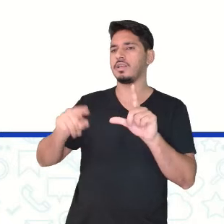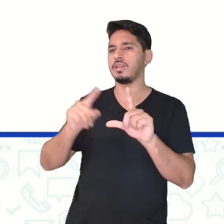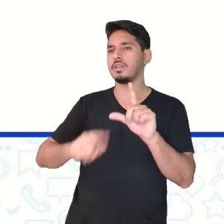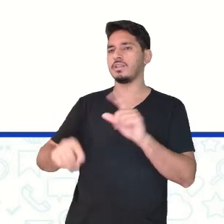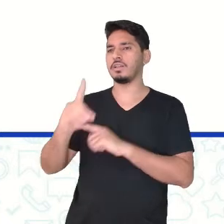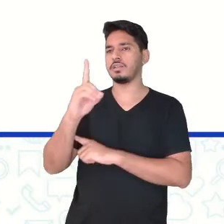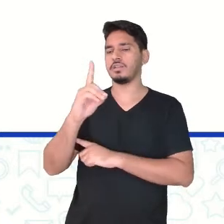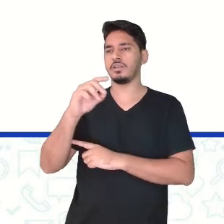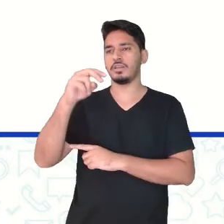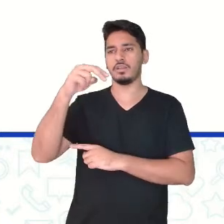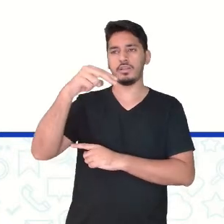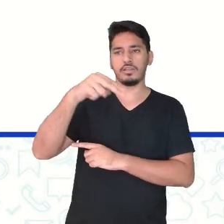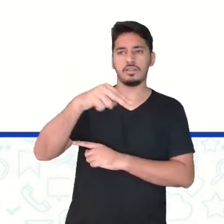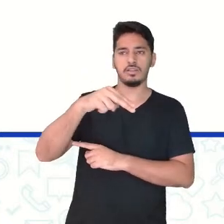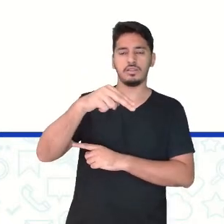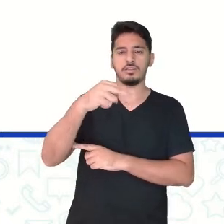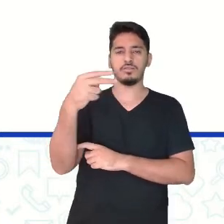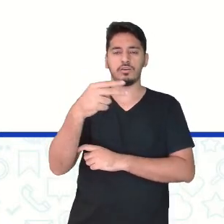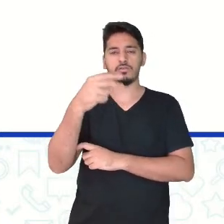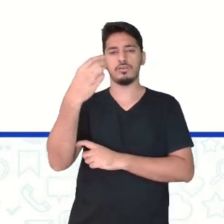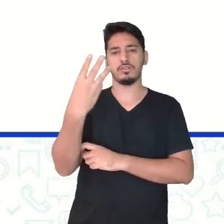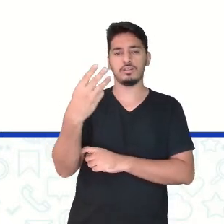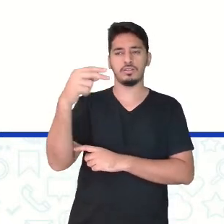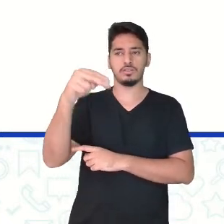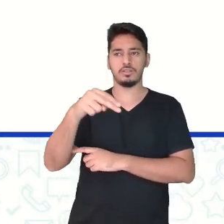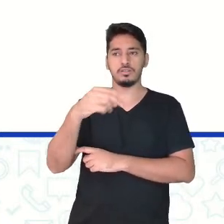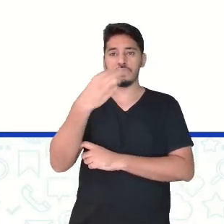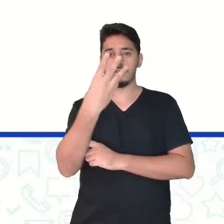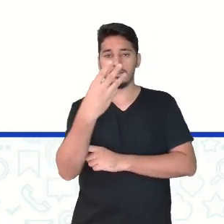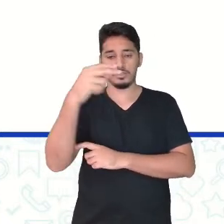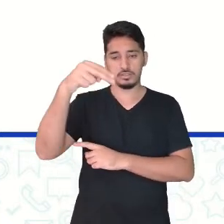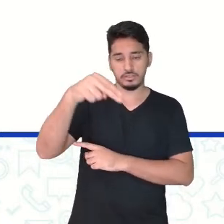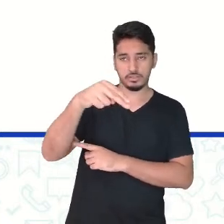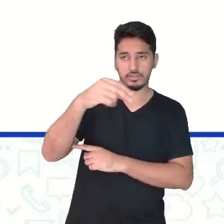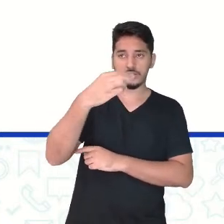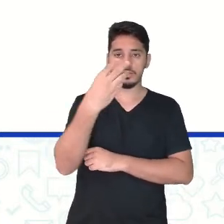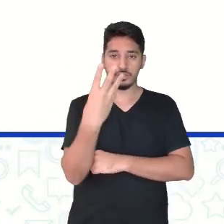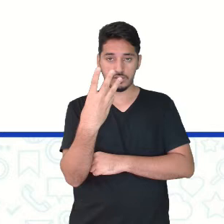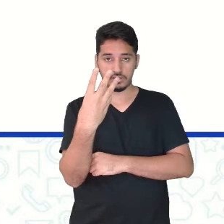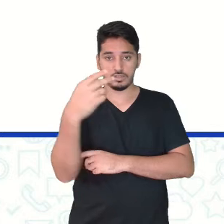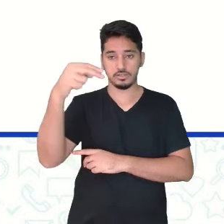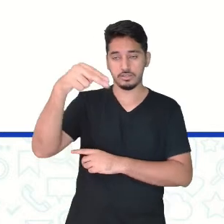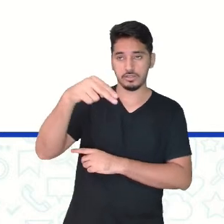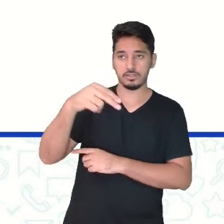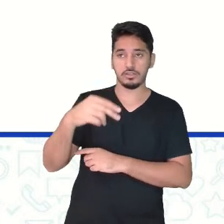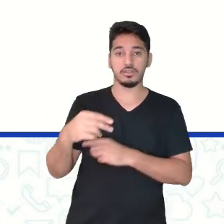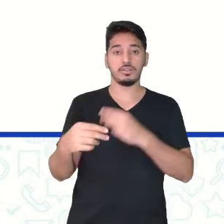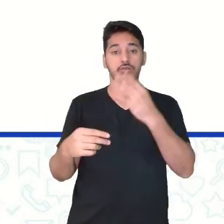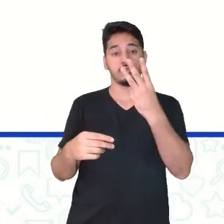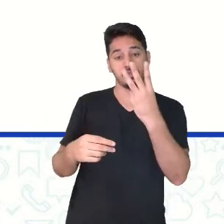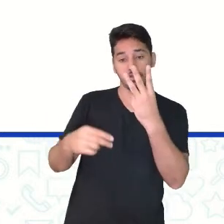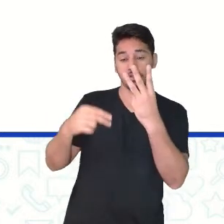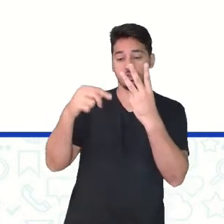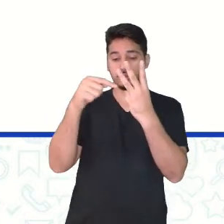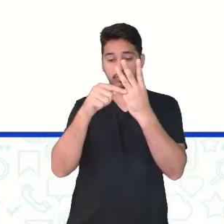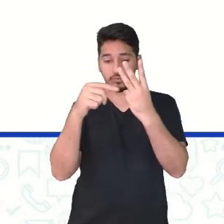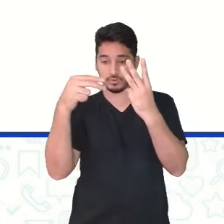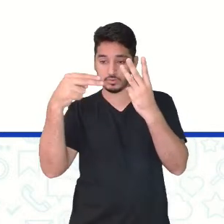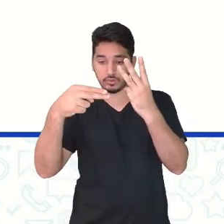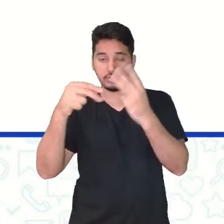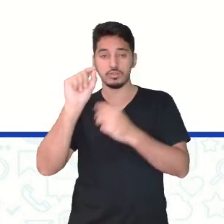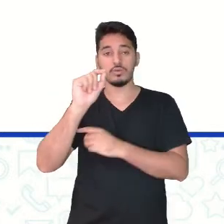é. N igual a 3n. Quando eu digo 3n, 3n é o 3 está ao lado do n,